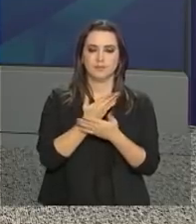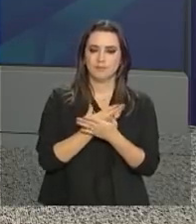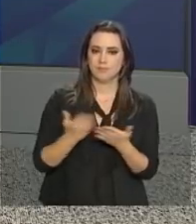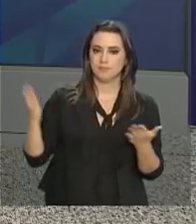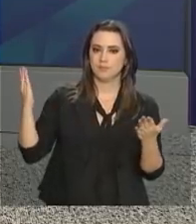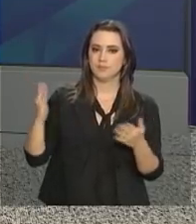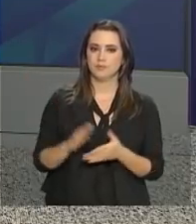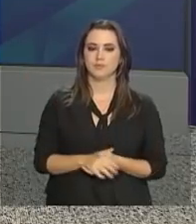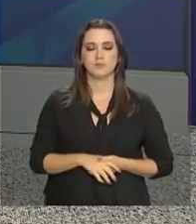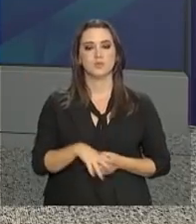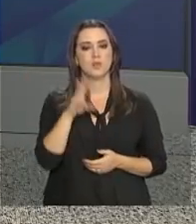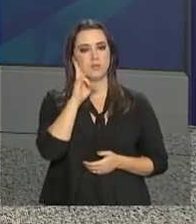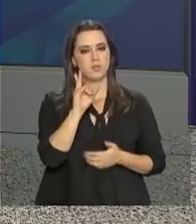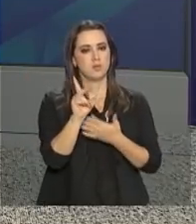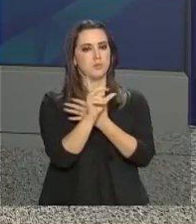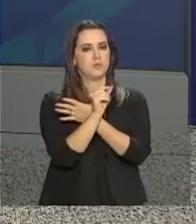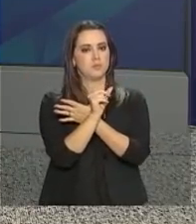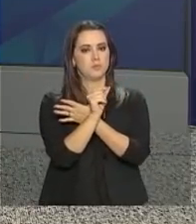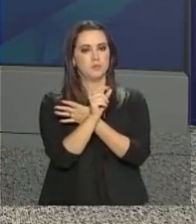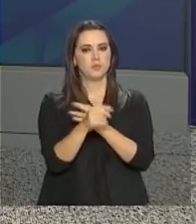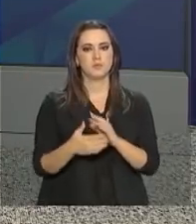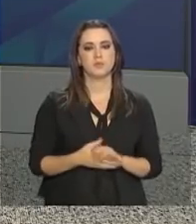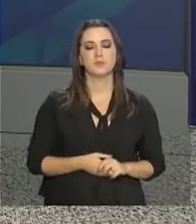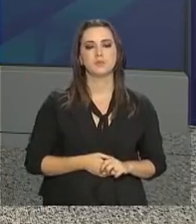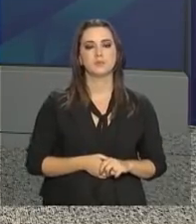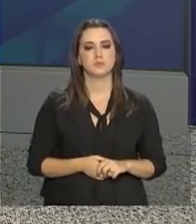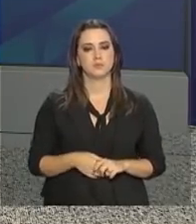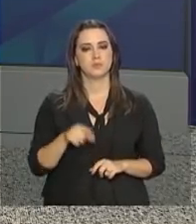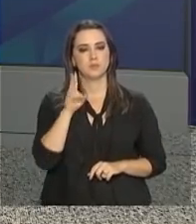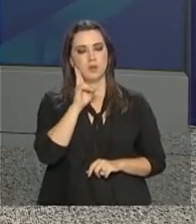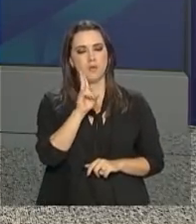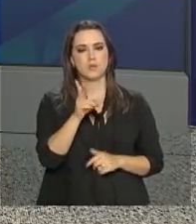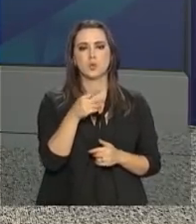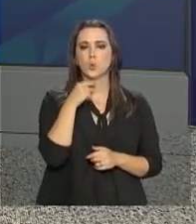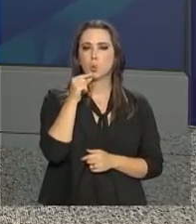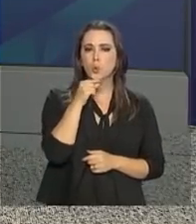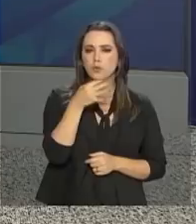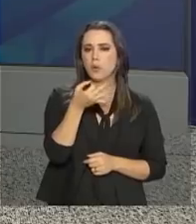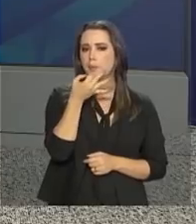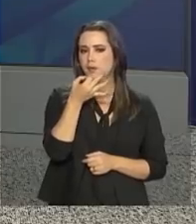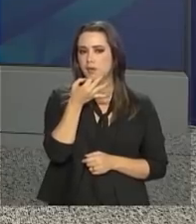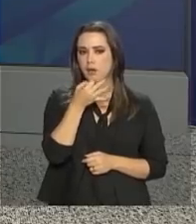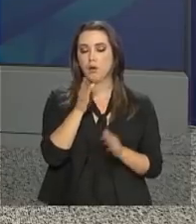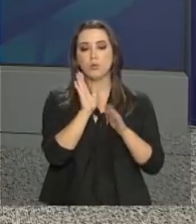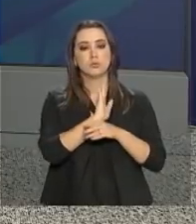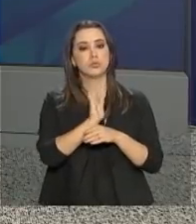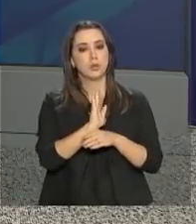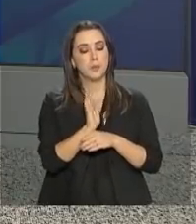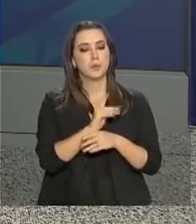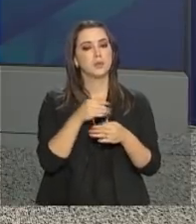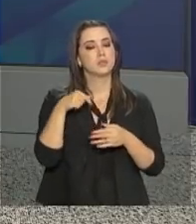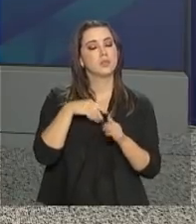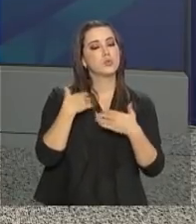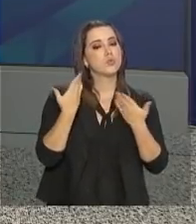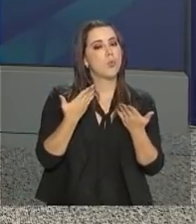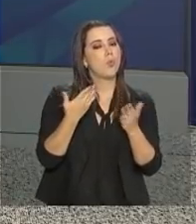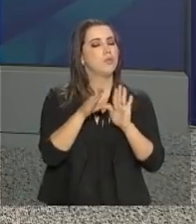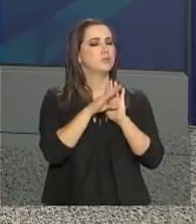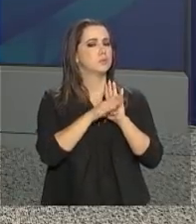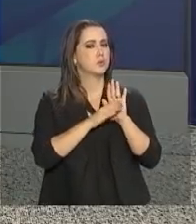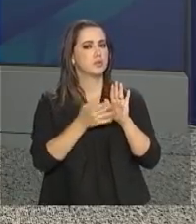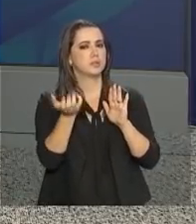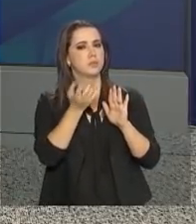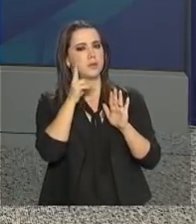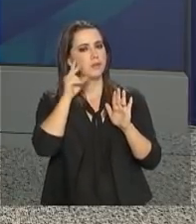canal no youtube acesse também o nosso perfil no twitter você pode mandar suas sugestões de reportagens e dúvidas sobre programas e ações do governo